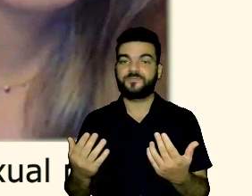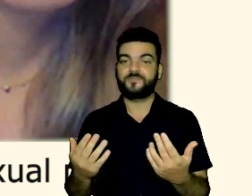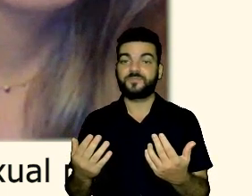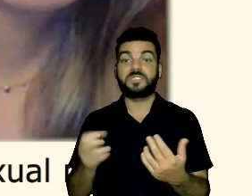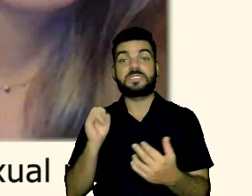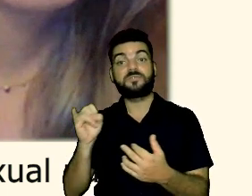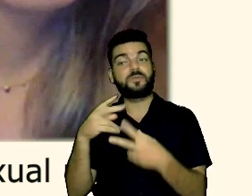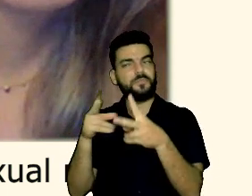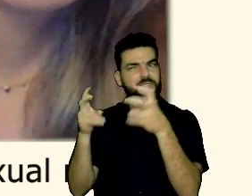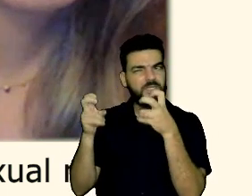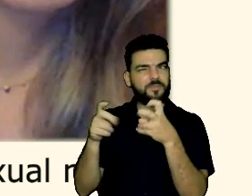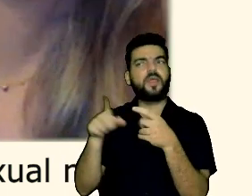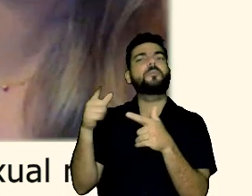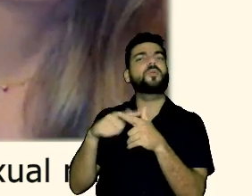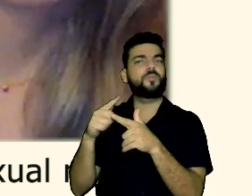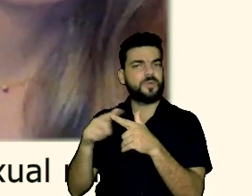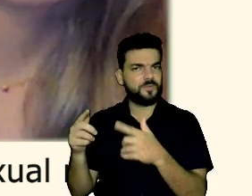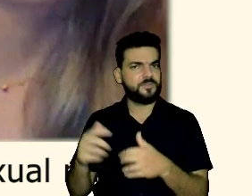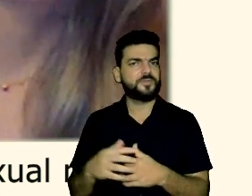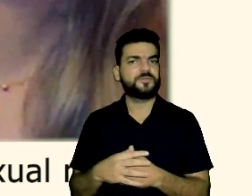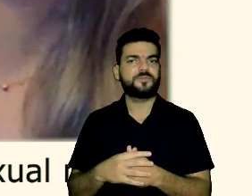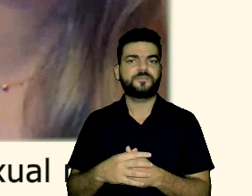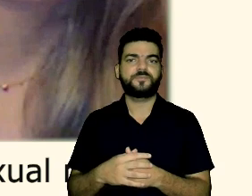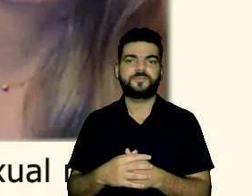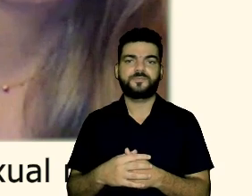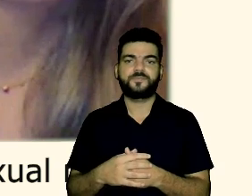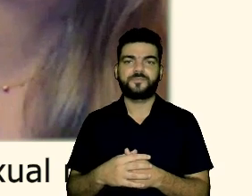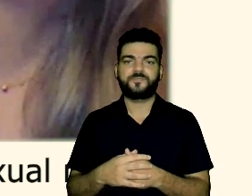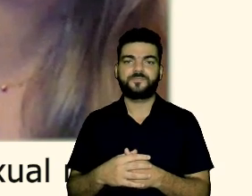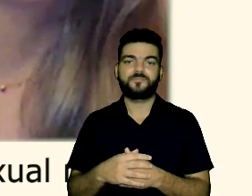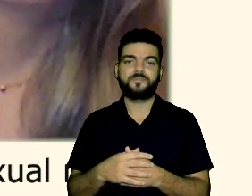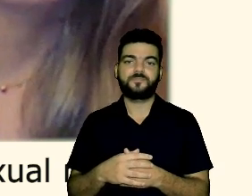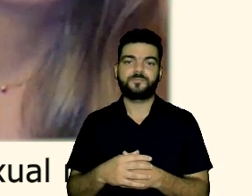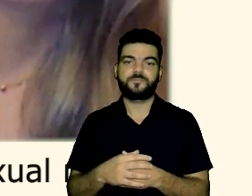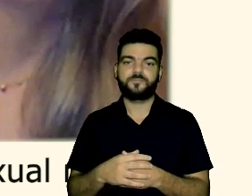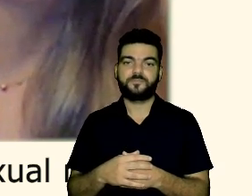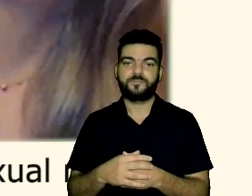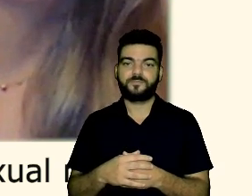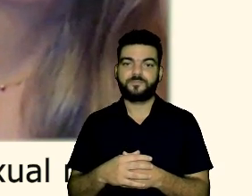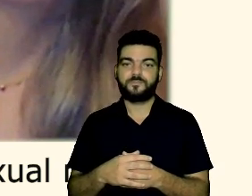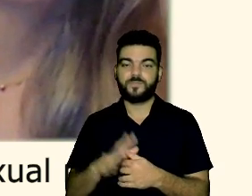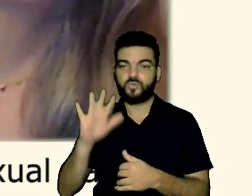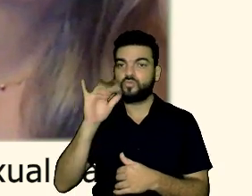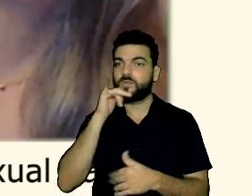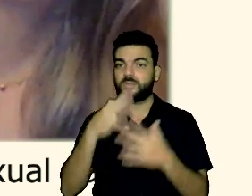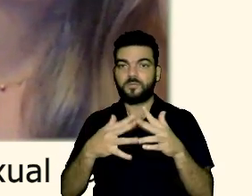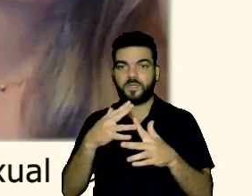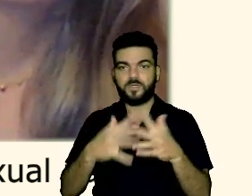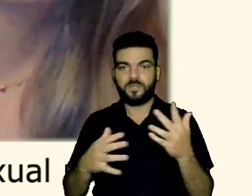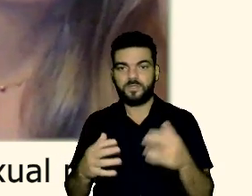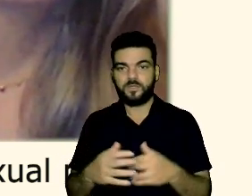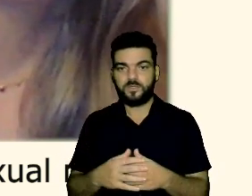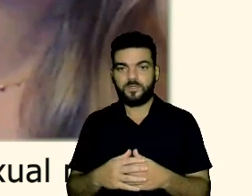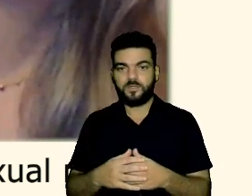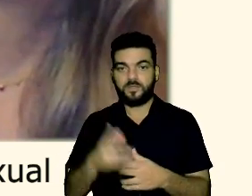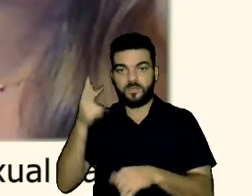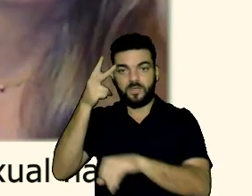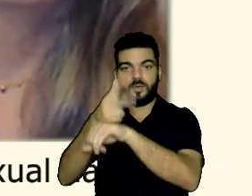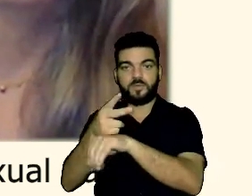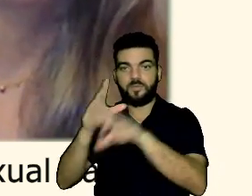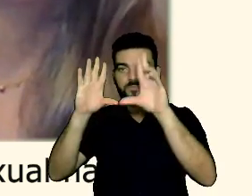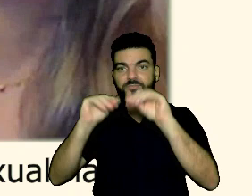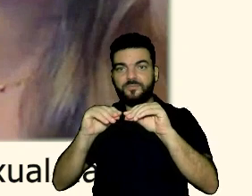né? Assim que ele começa a perceber alguns sinais, né? Por exemplo... Sara, perdão